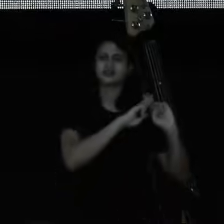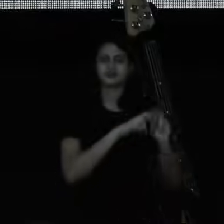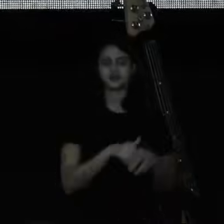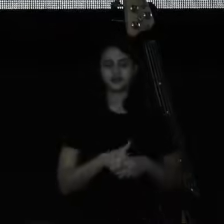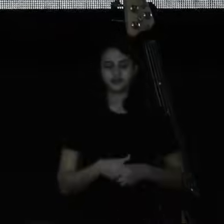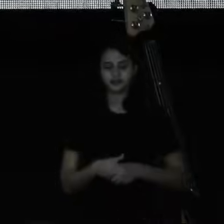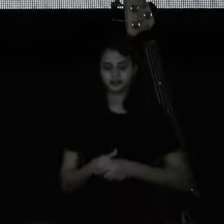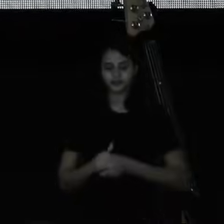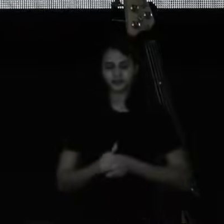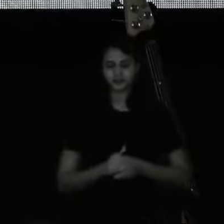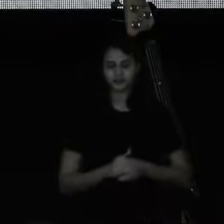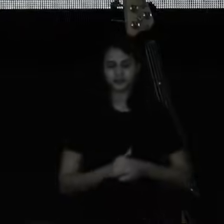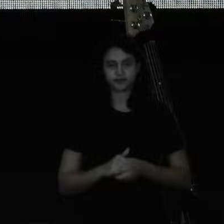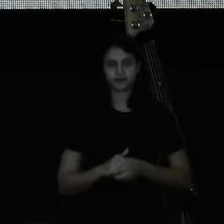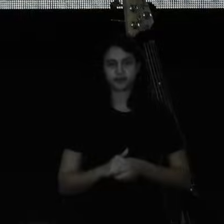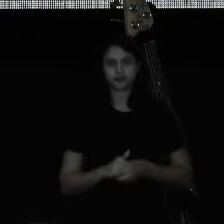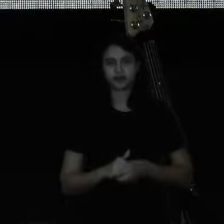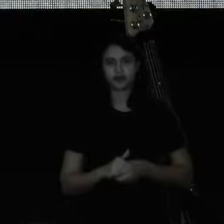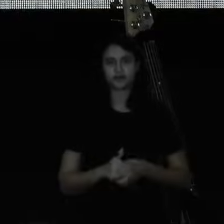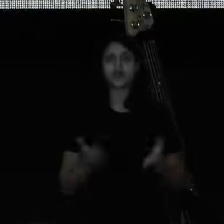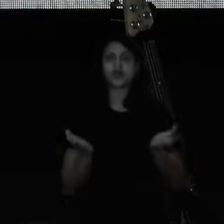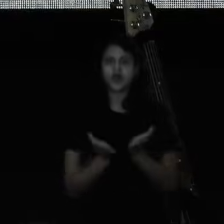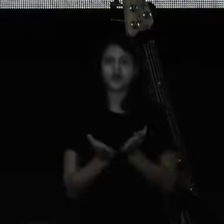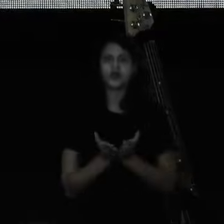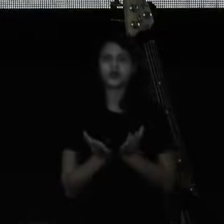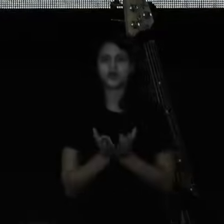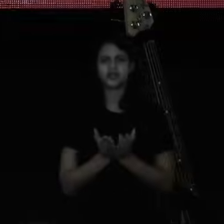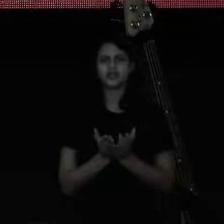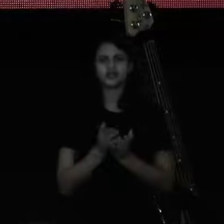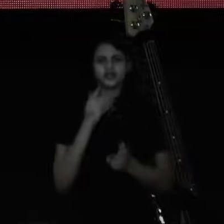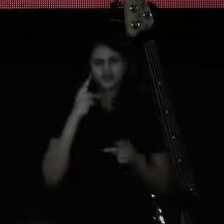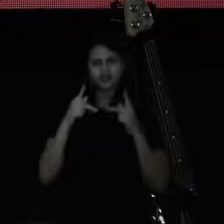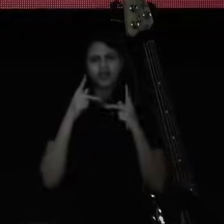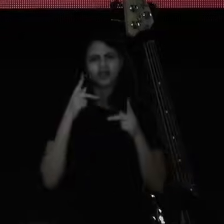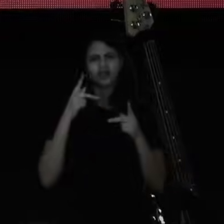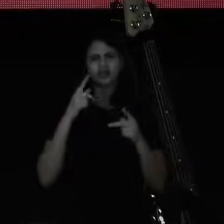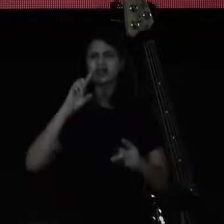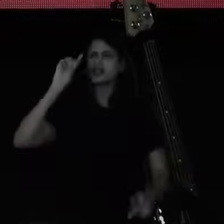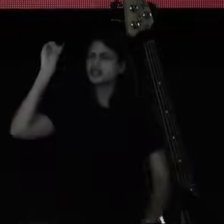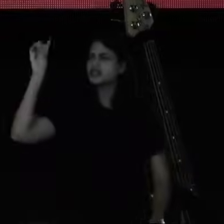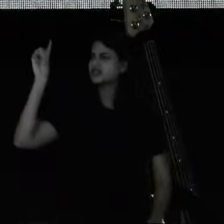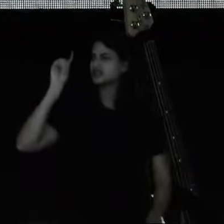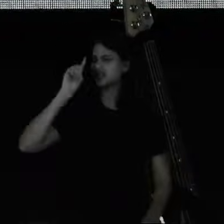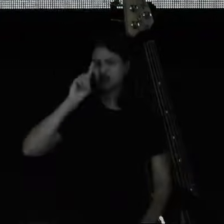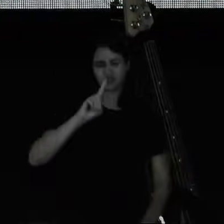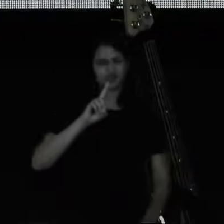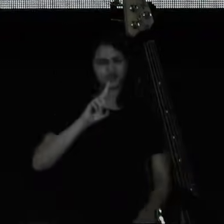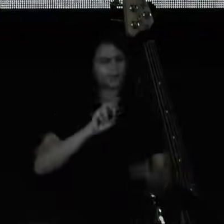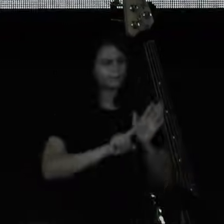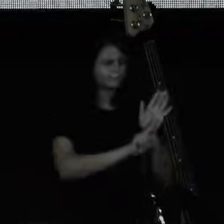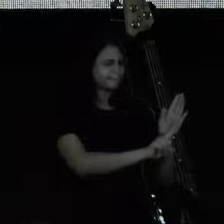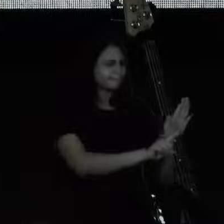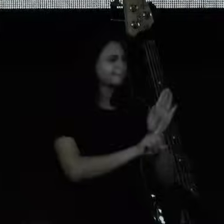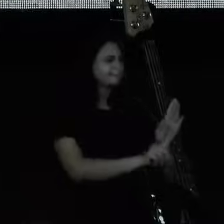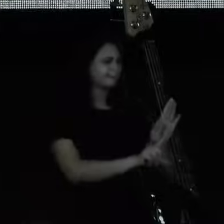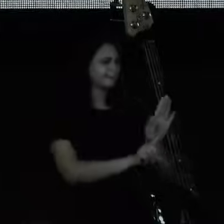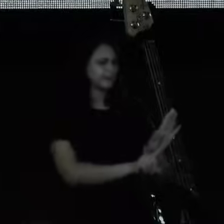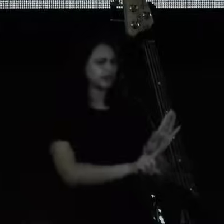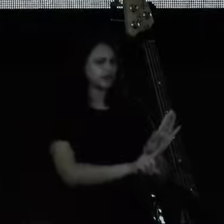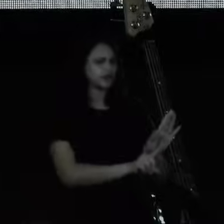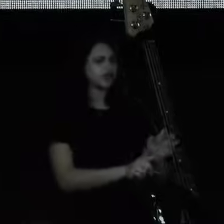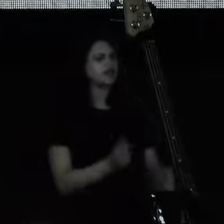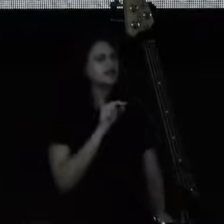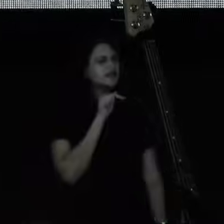O autor fala que o Espírito Santo muitas vezes tentava mostrar para o David que a sua